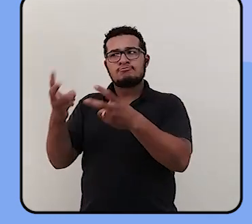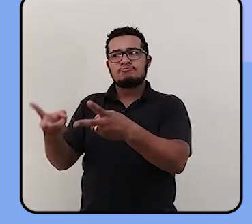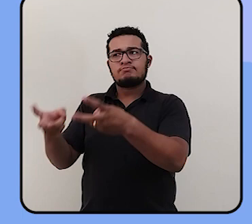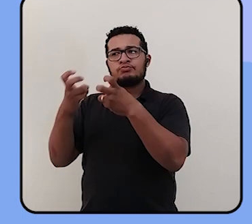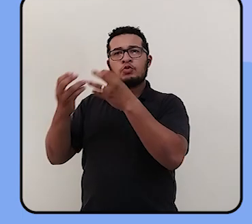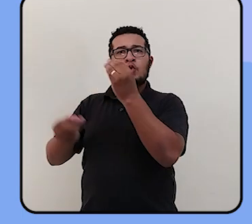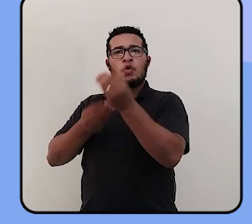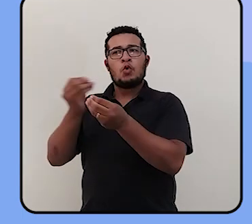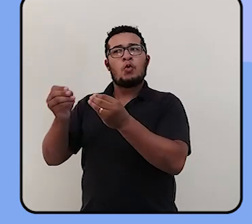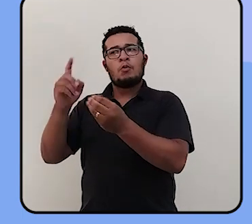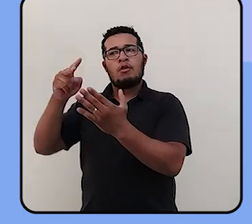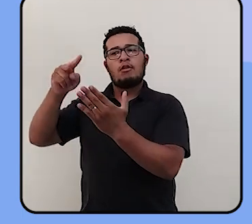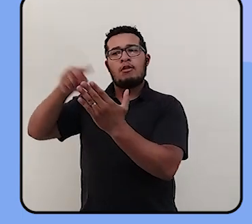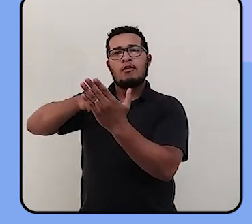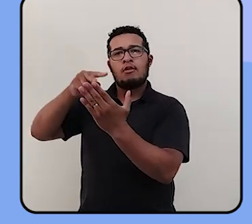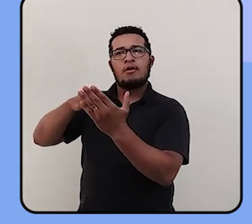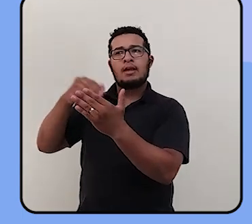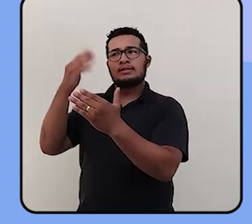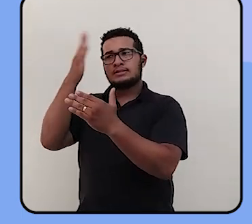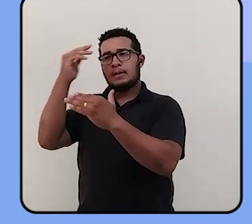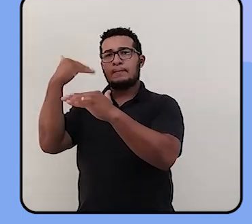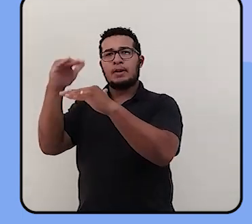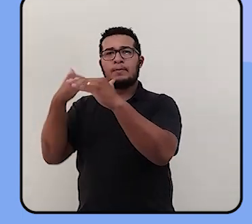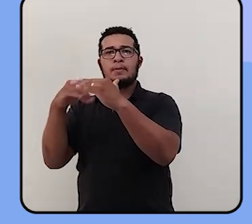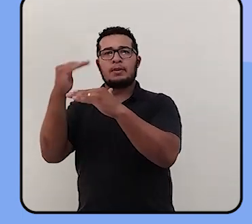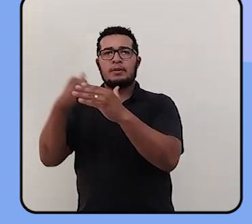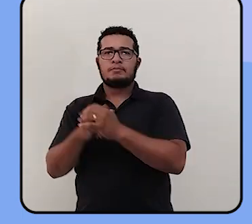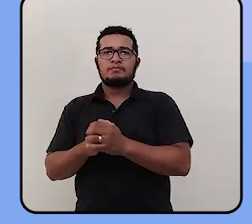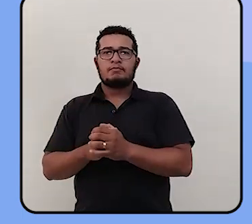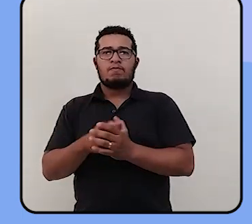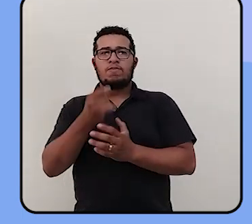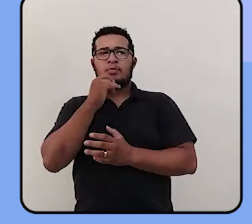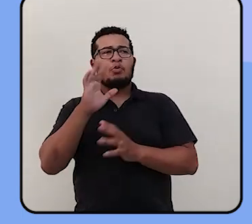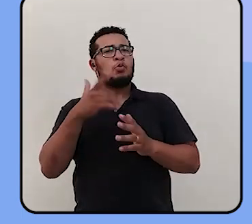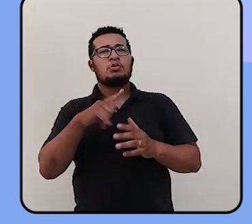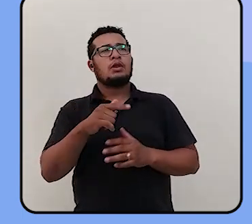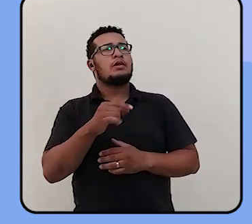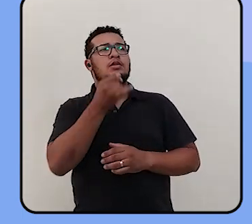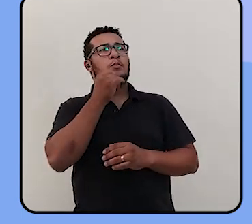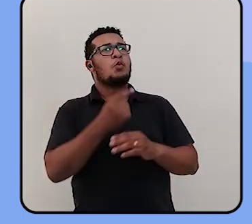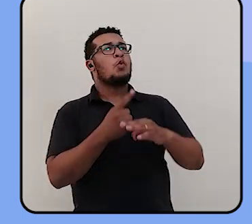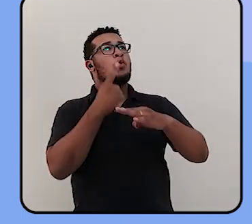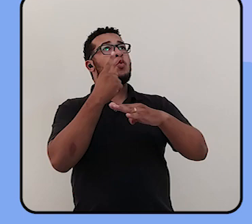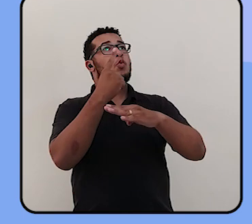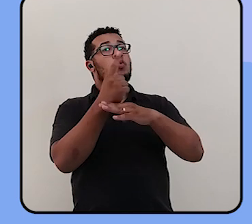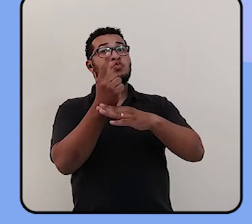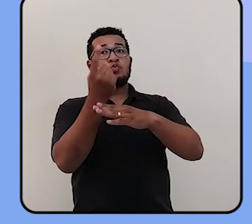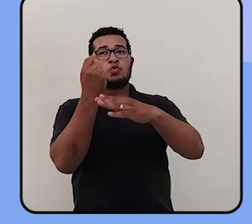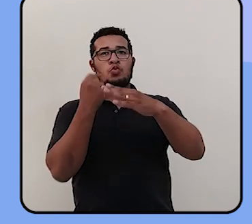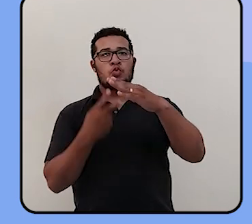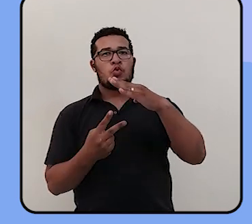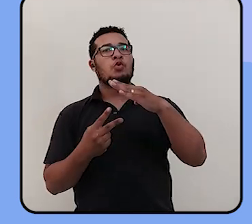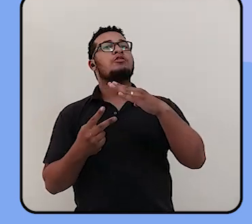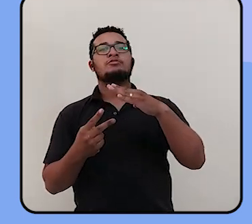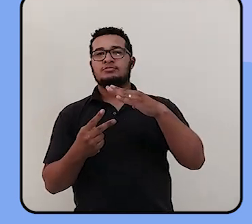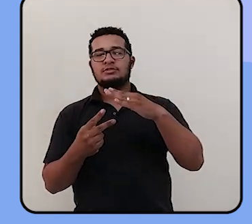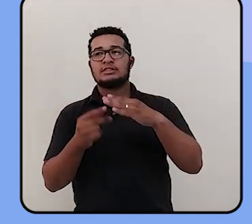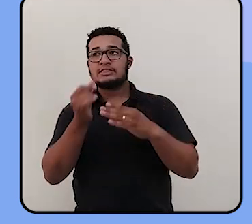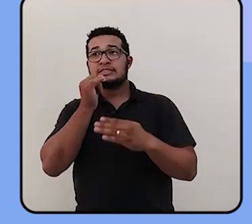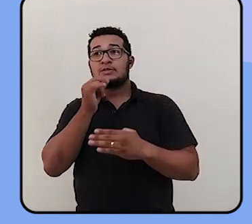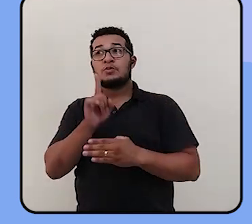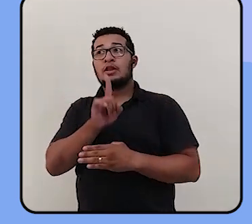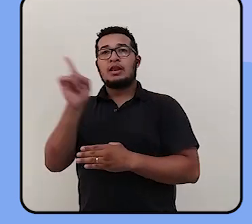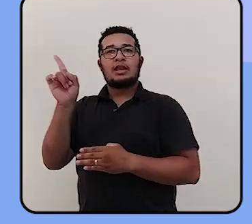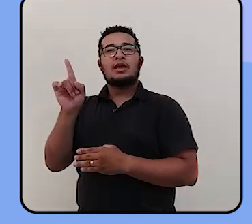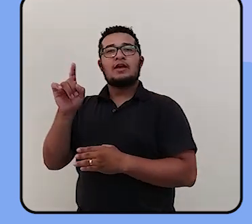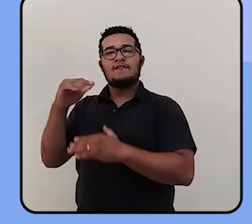uma razão. Agora, atenção, ninguém vai sair por aí lendo 1/2. Lá na fração, você